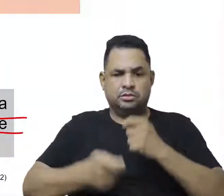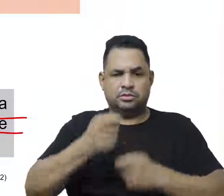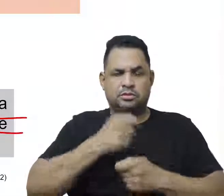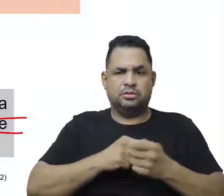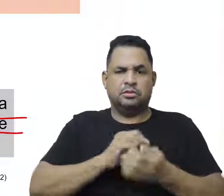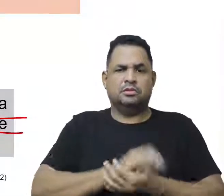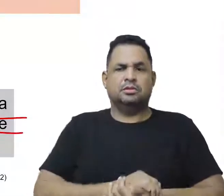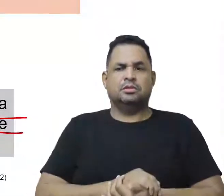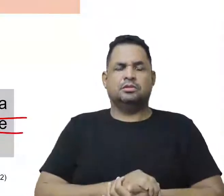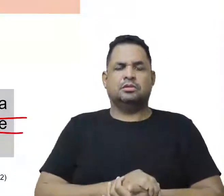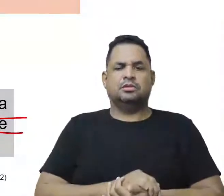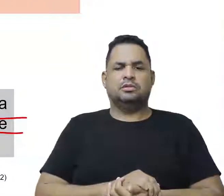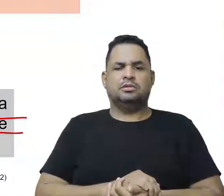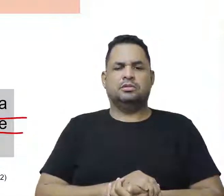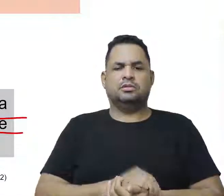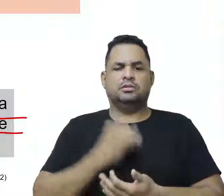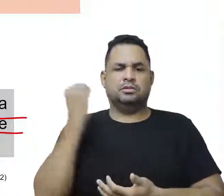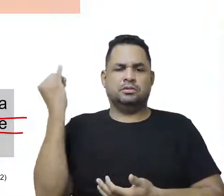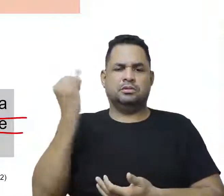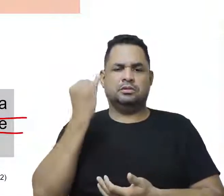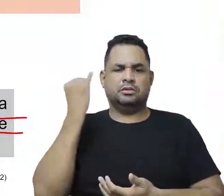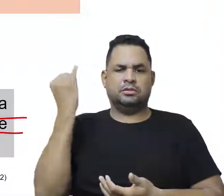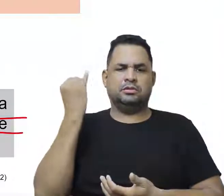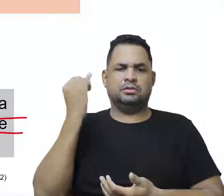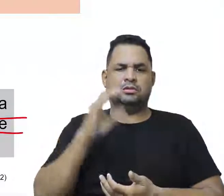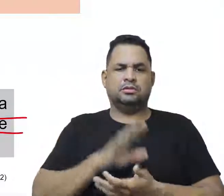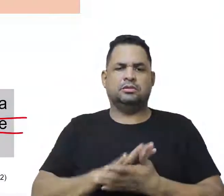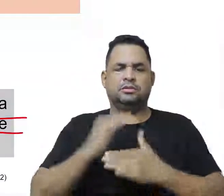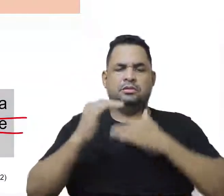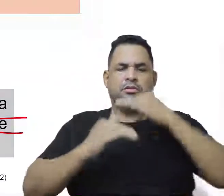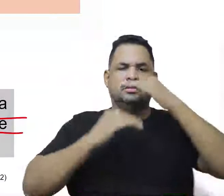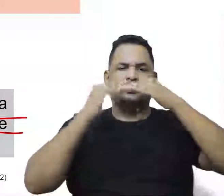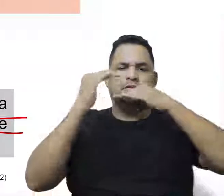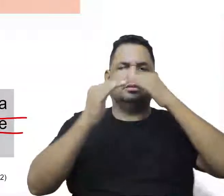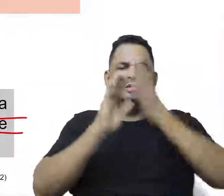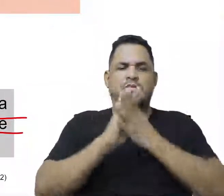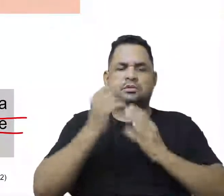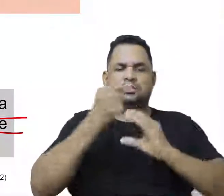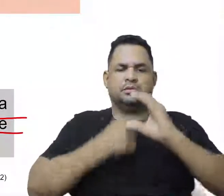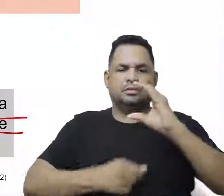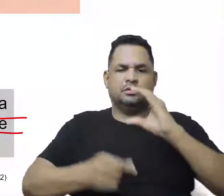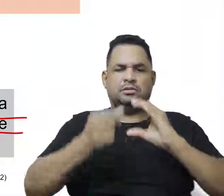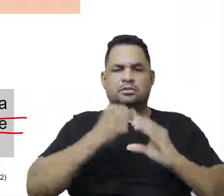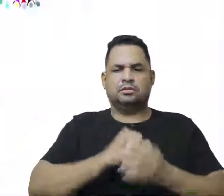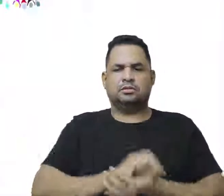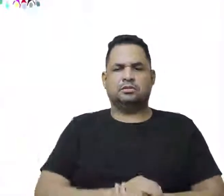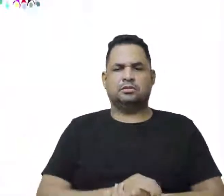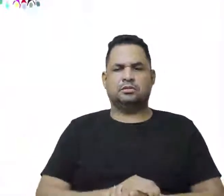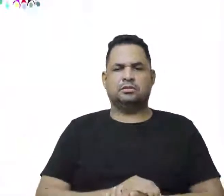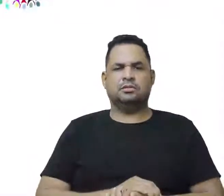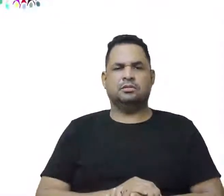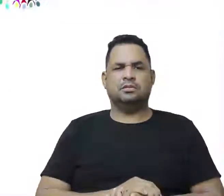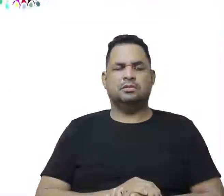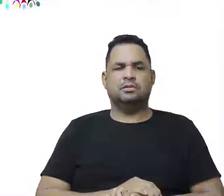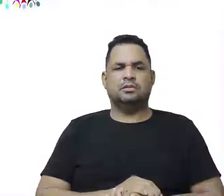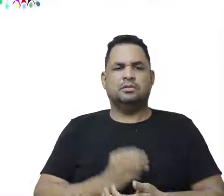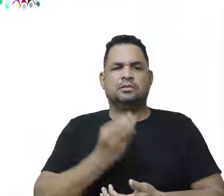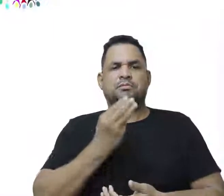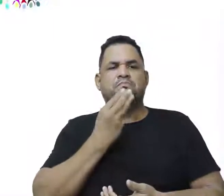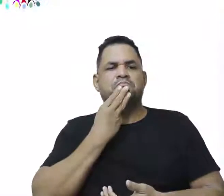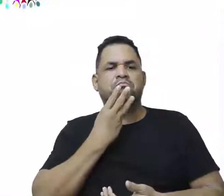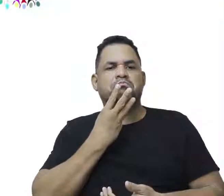né E que foi muito importante aí preciso desenvolver imento desse capitalismo do capitalismo bom